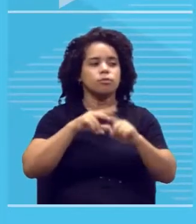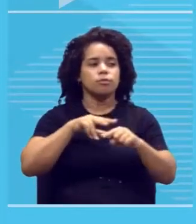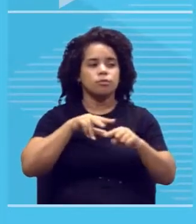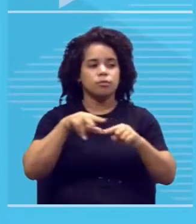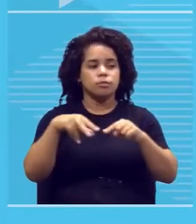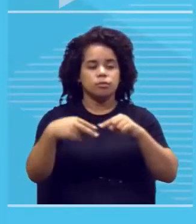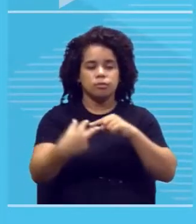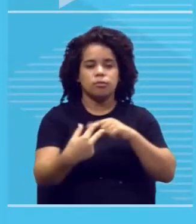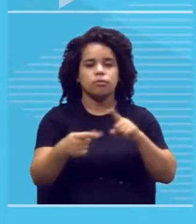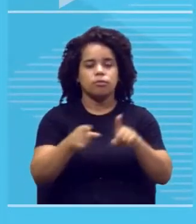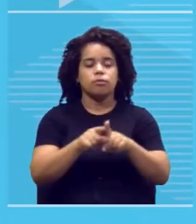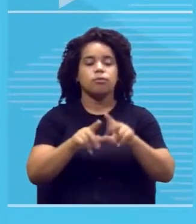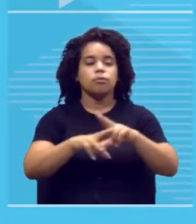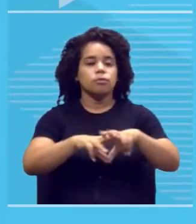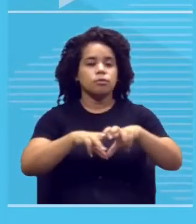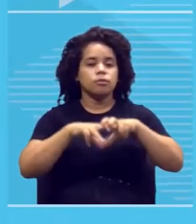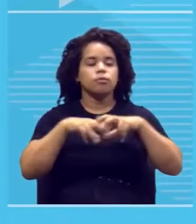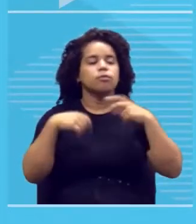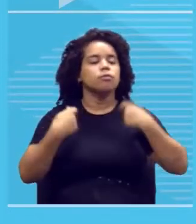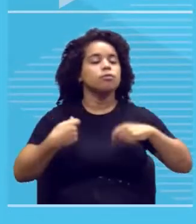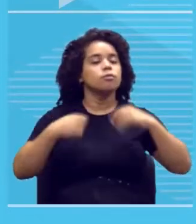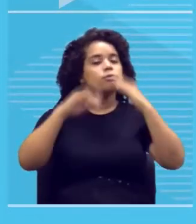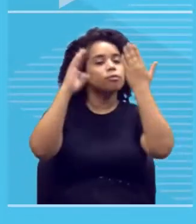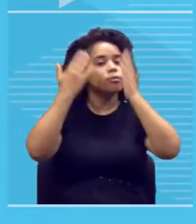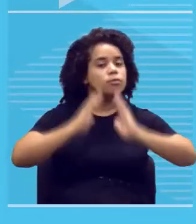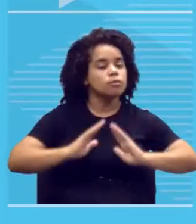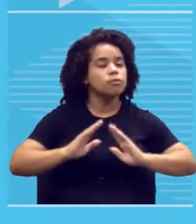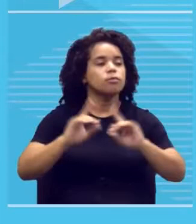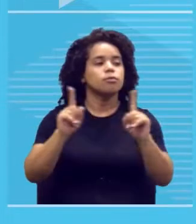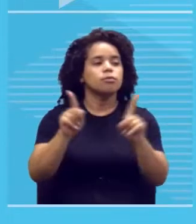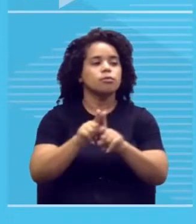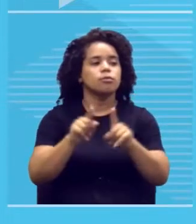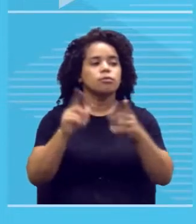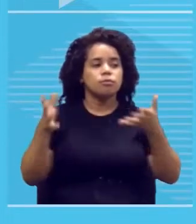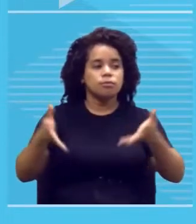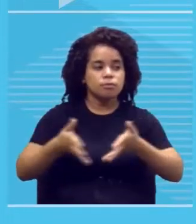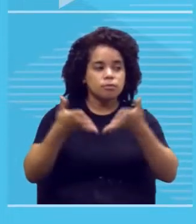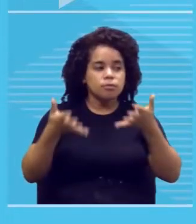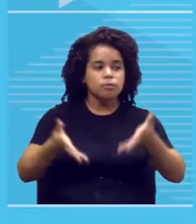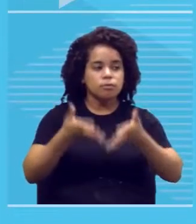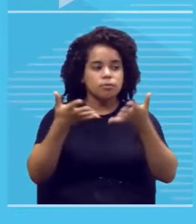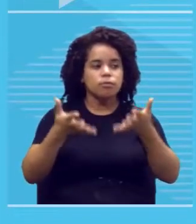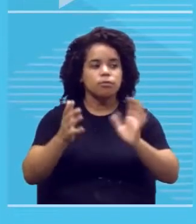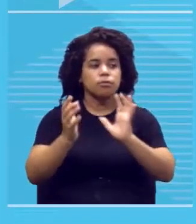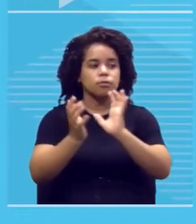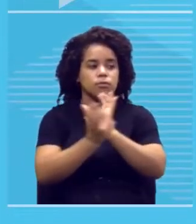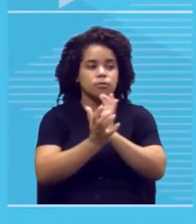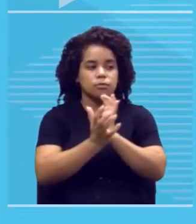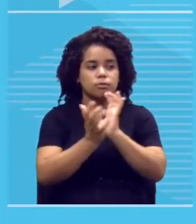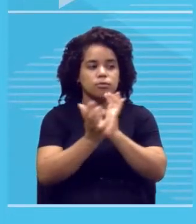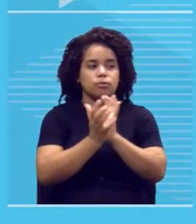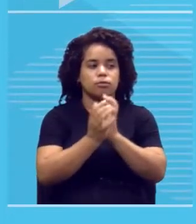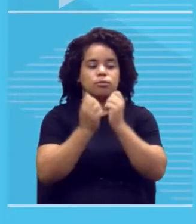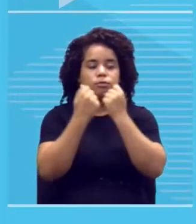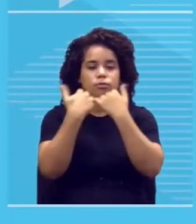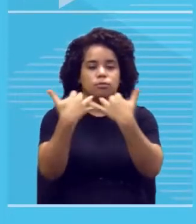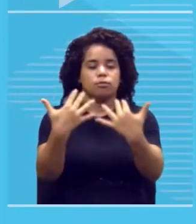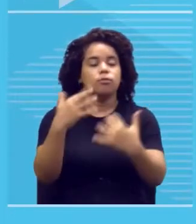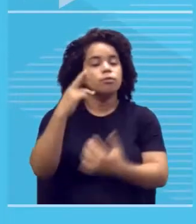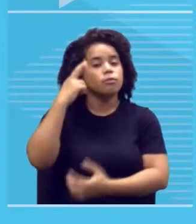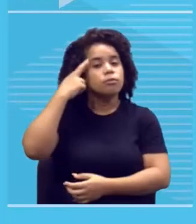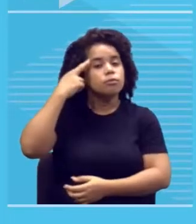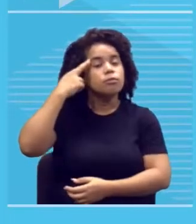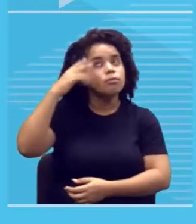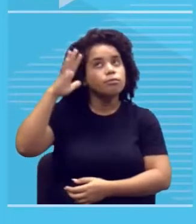ambos os lados sejam analisadas e instiga a plateia refletir aí vem aqui